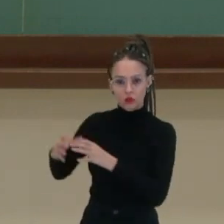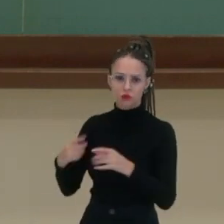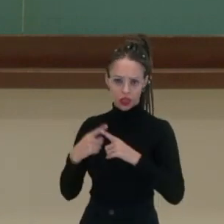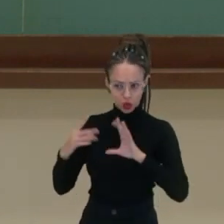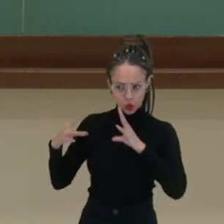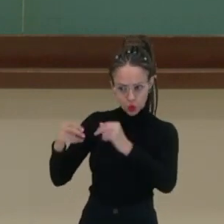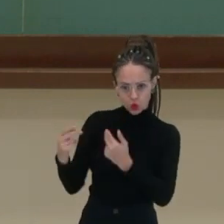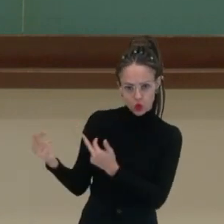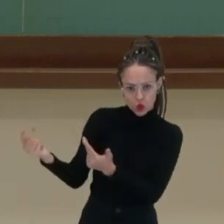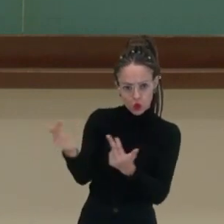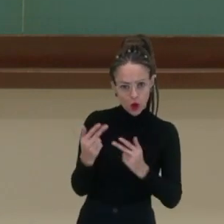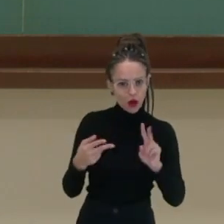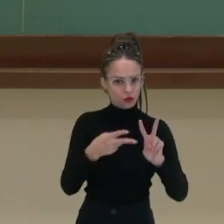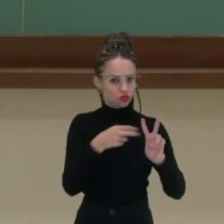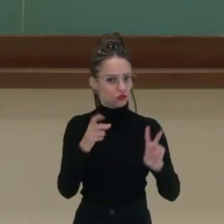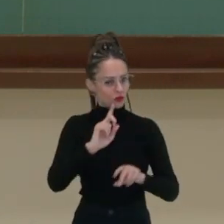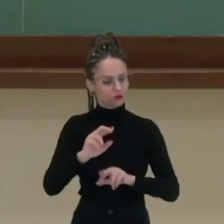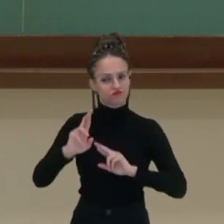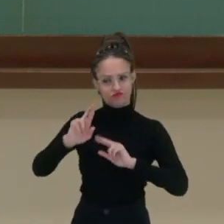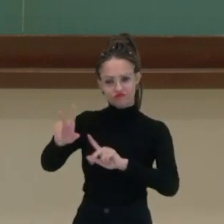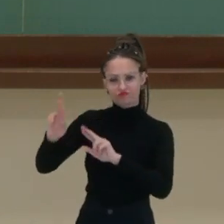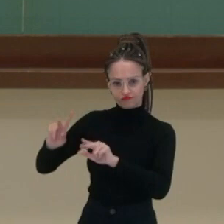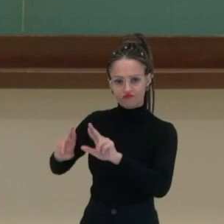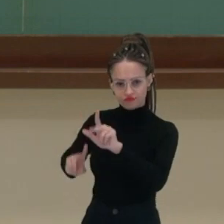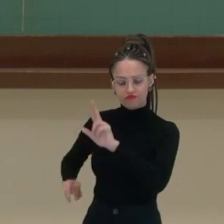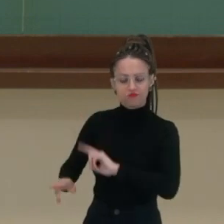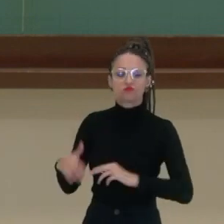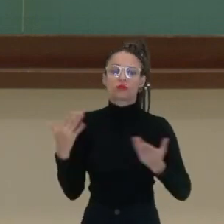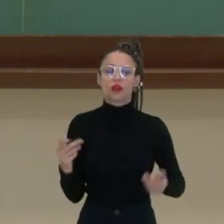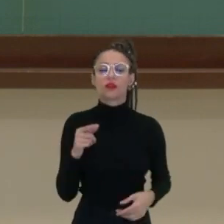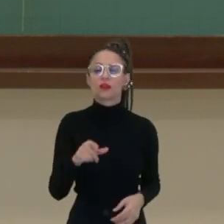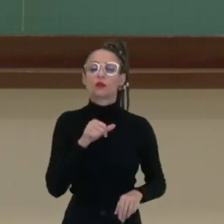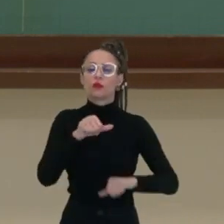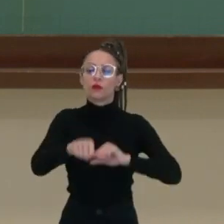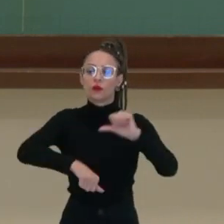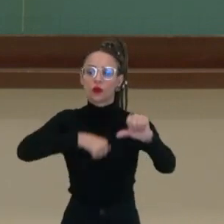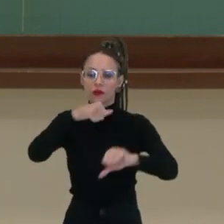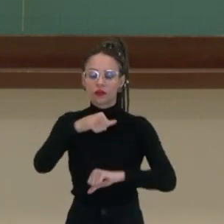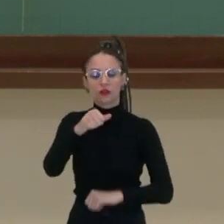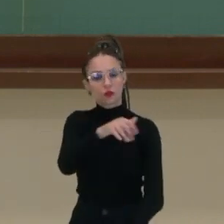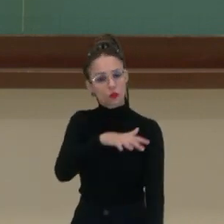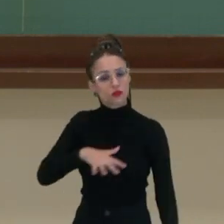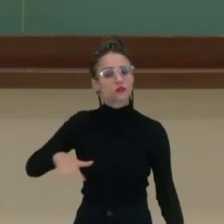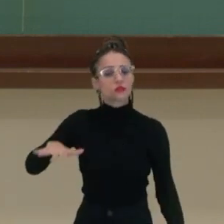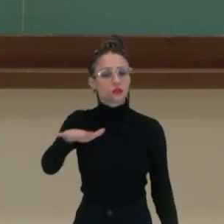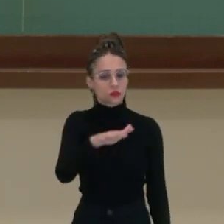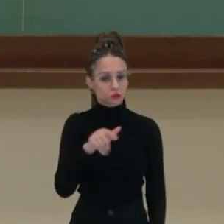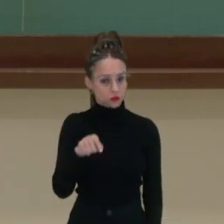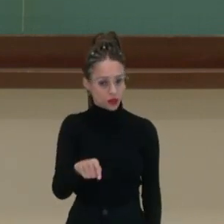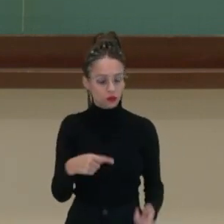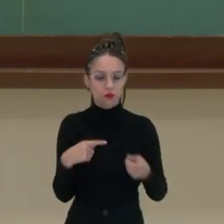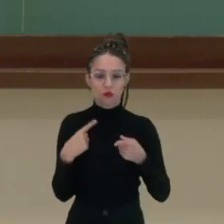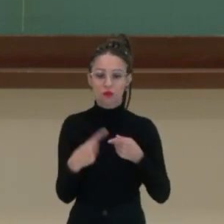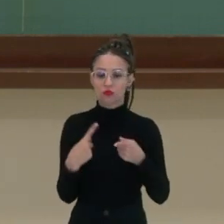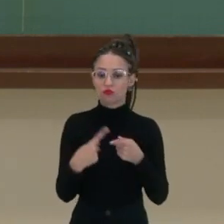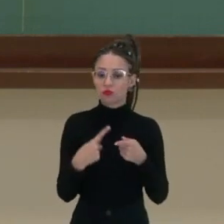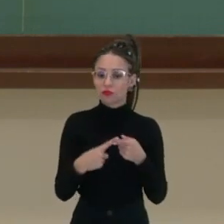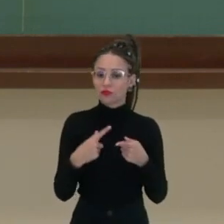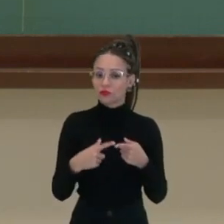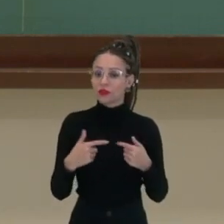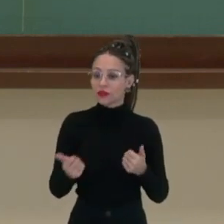né? Muito legal isso aí, tá? E isso transforma, de certo modo, o espaço onde está, porque acaba dando